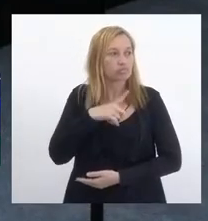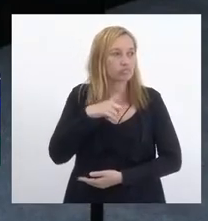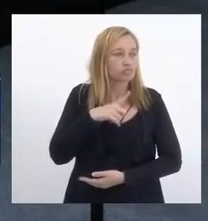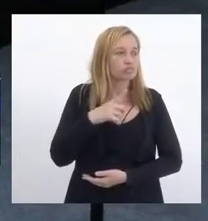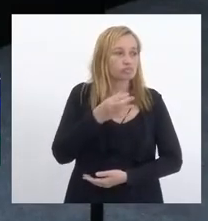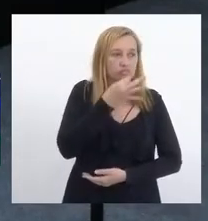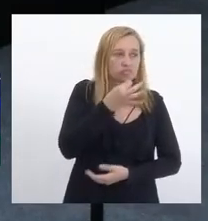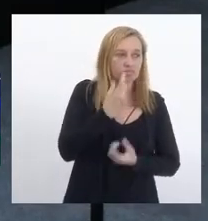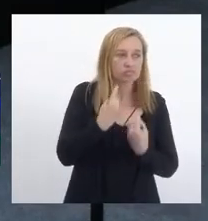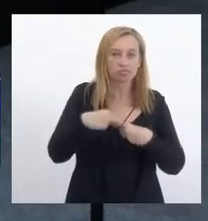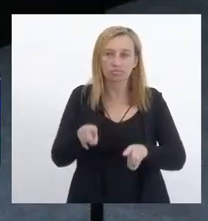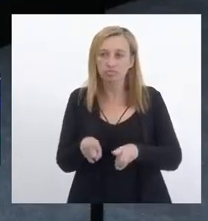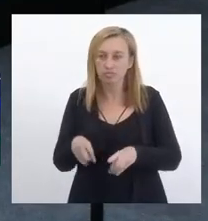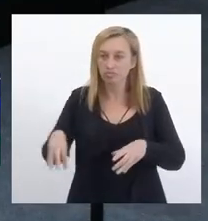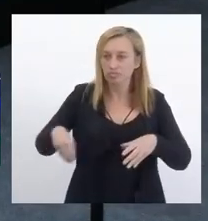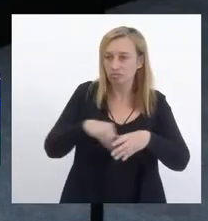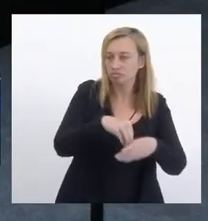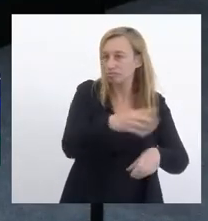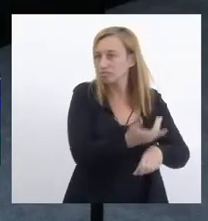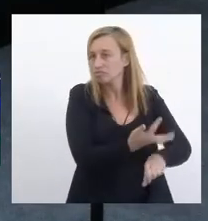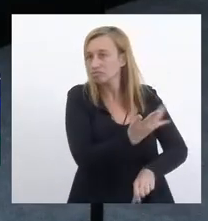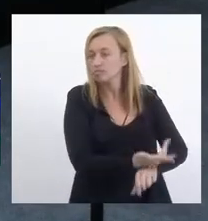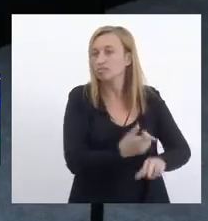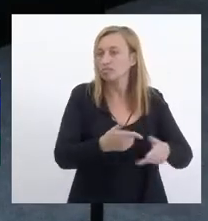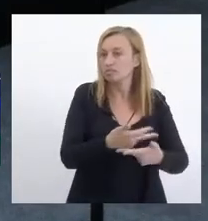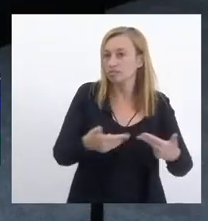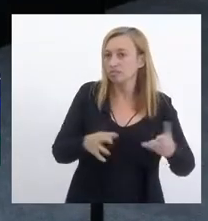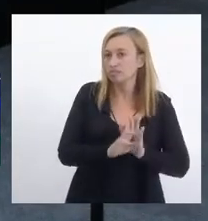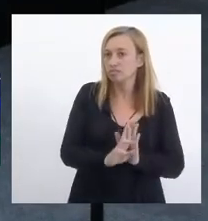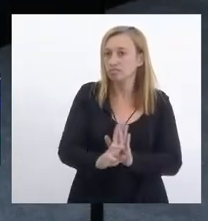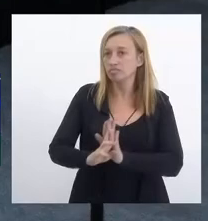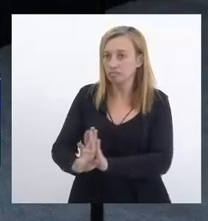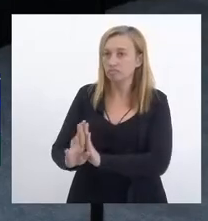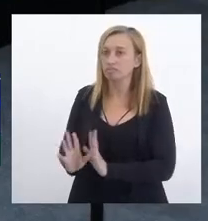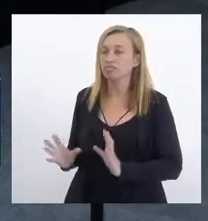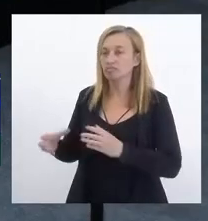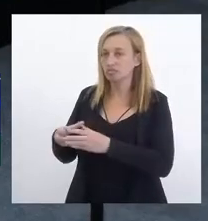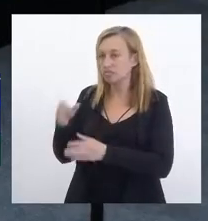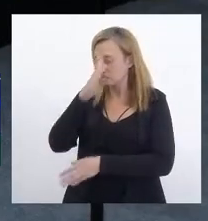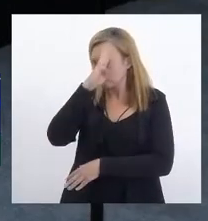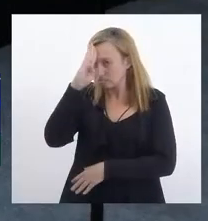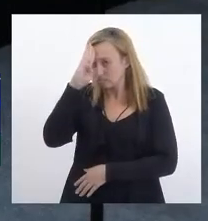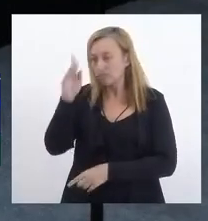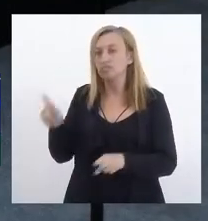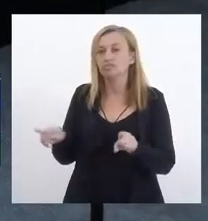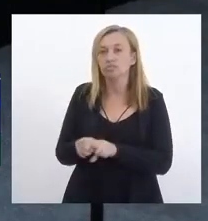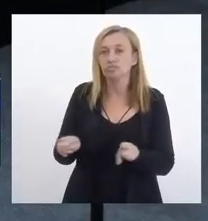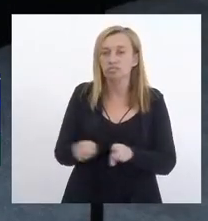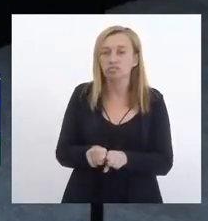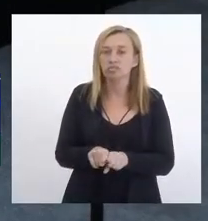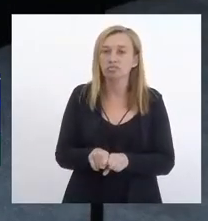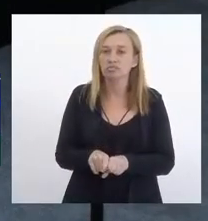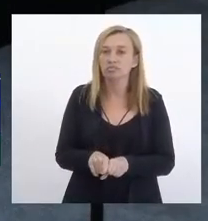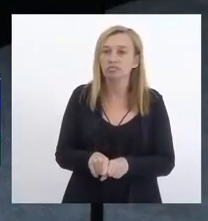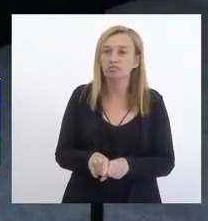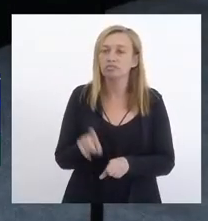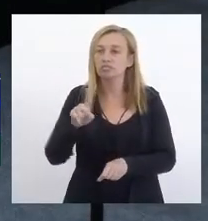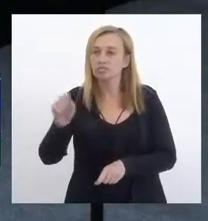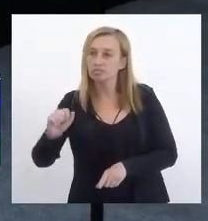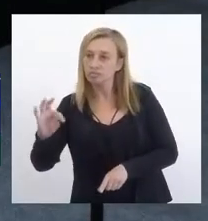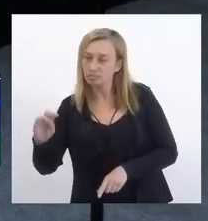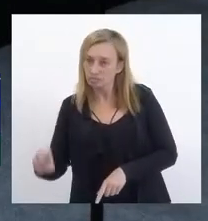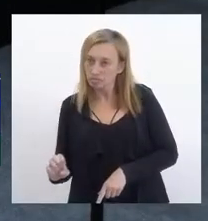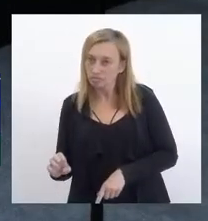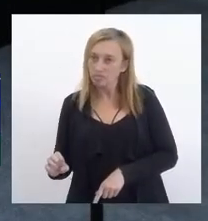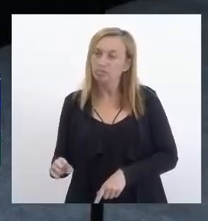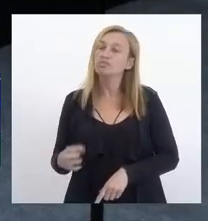contrária à incorporação, tinha uma série de representações da comunidade acadêmica e também da comunidade da Zona Oeste, que tinha uma